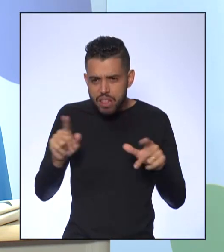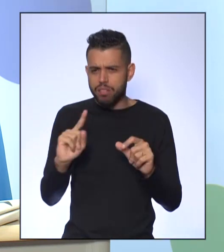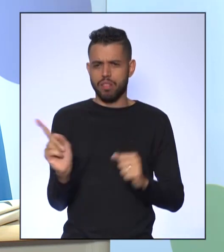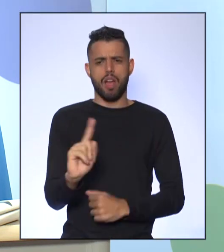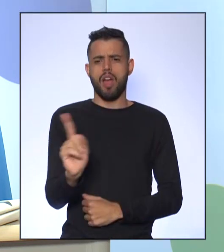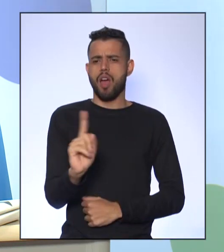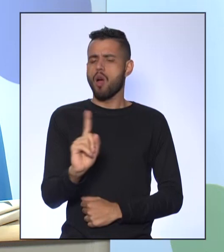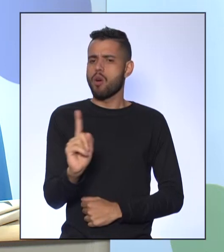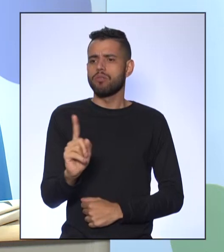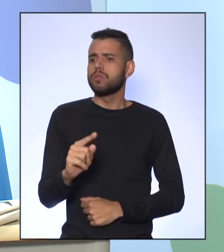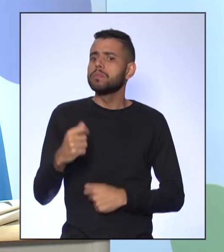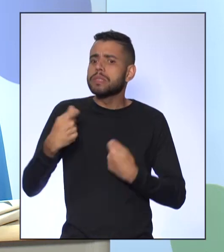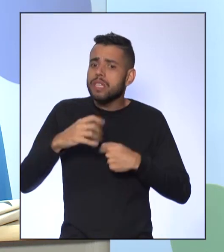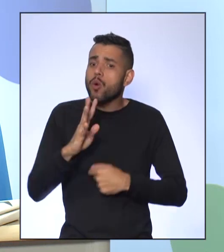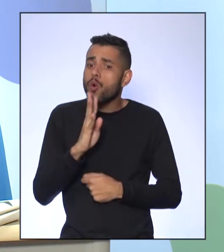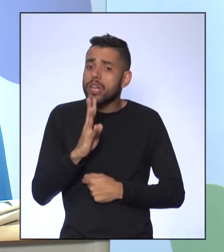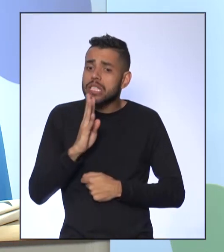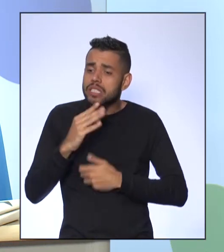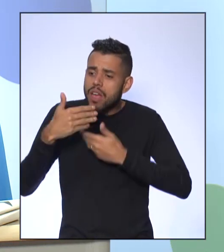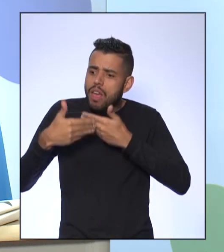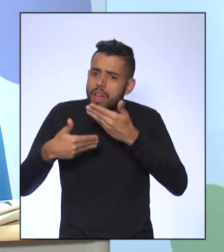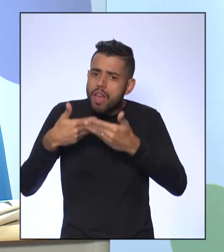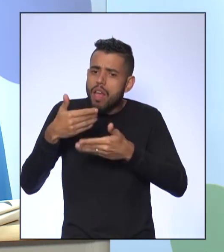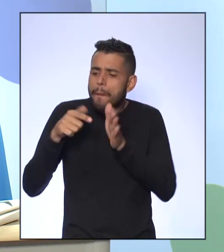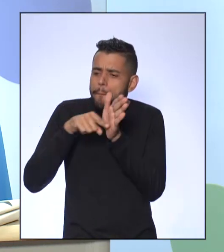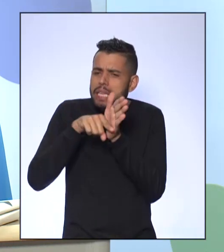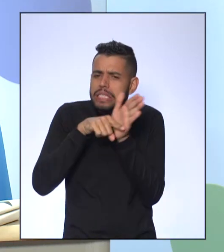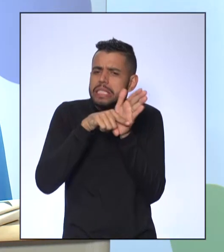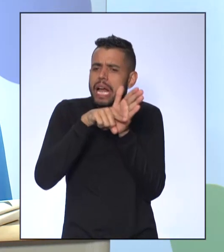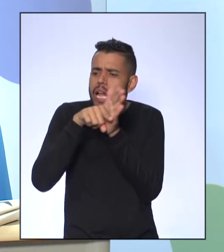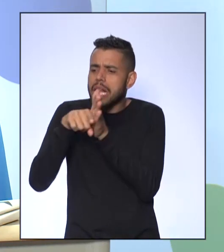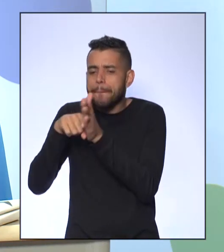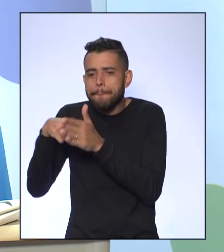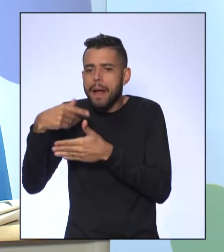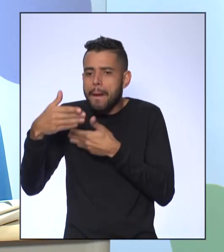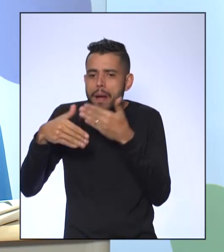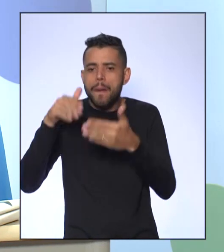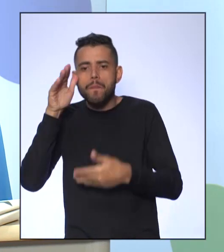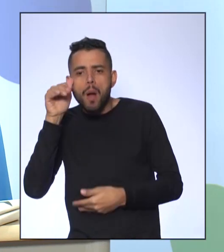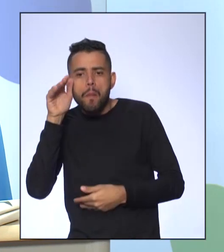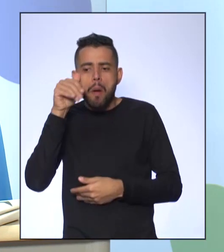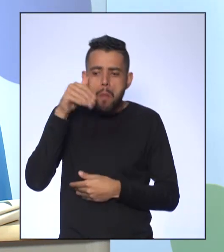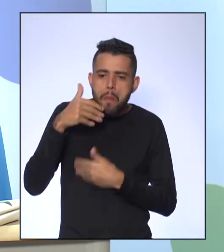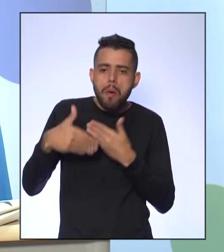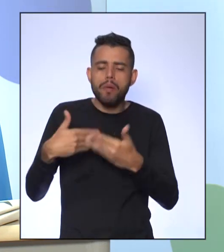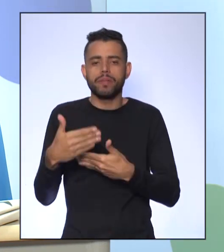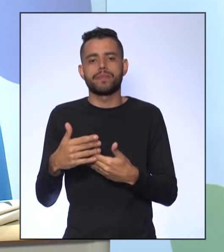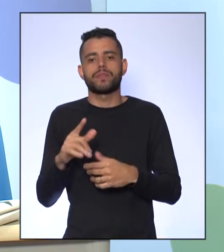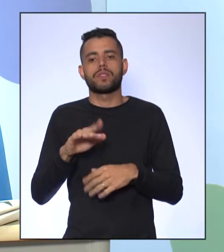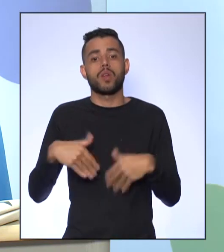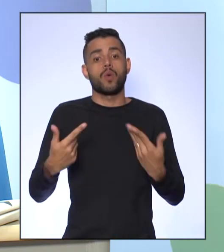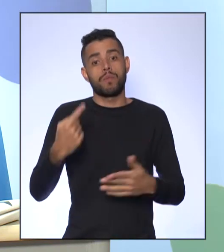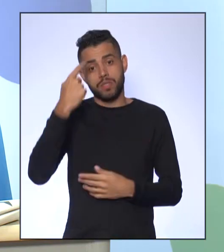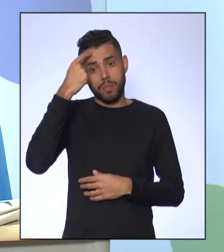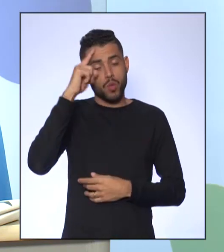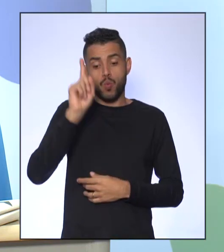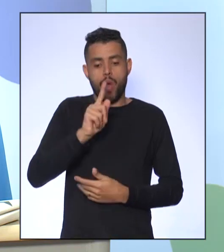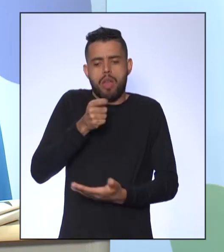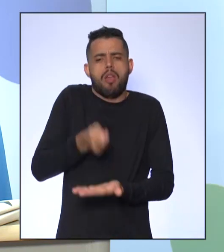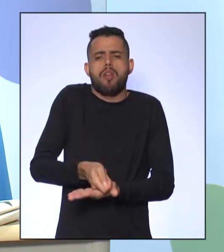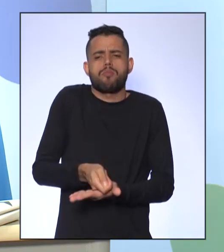atitude investigativa. O pensamento não se submete a uma autoridade. Por quê? Porque no campo da filosofia